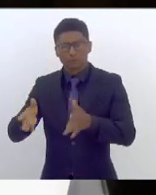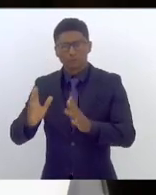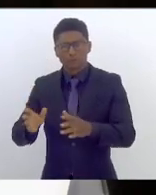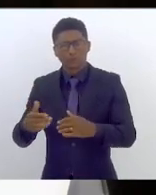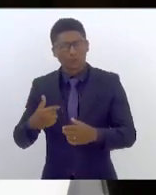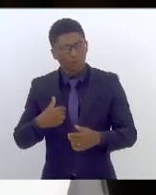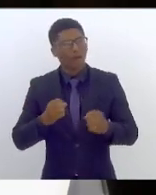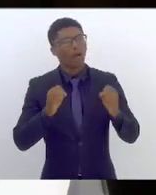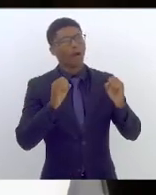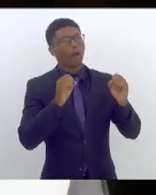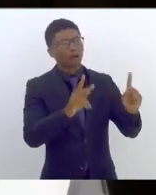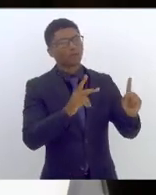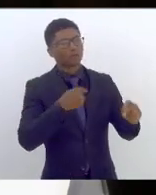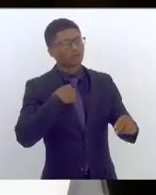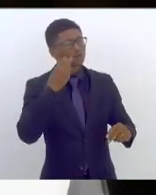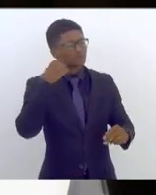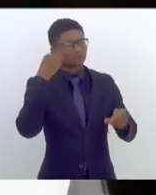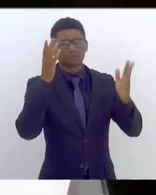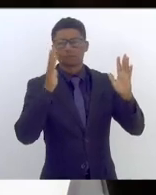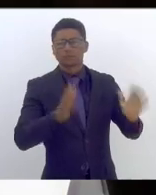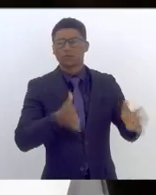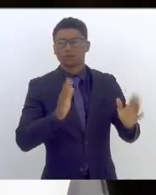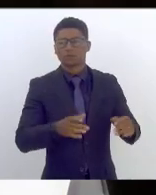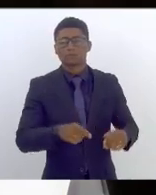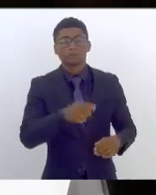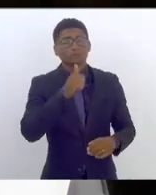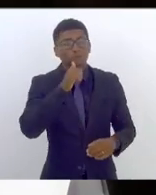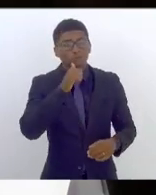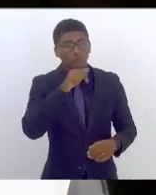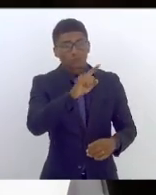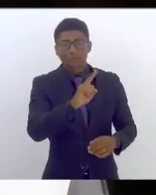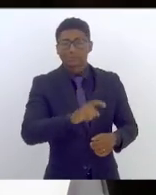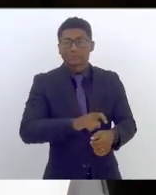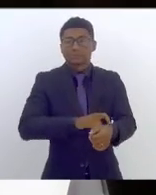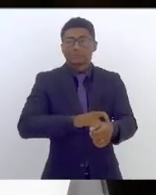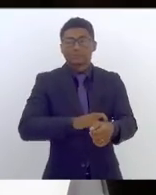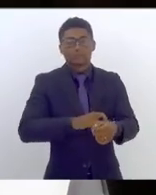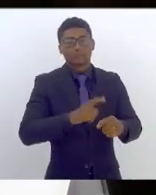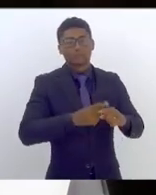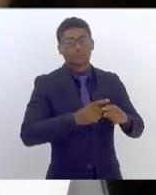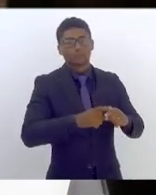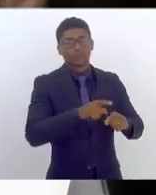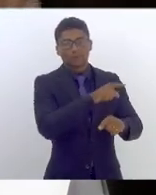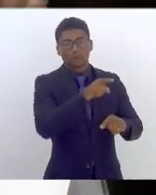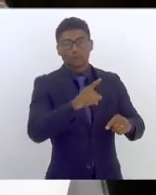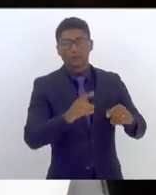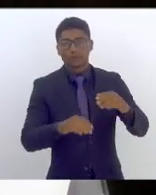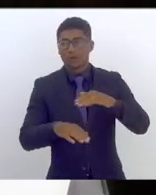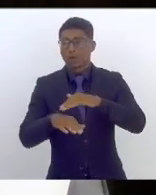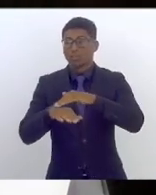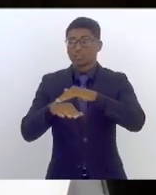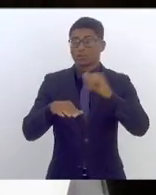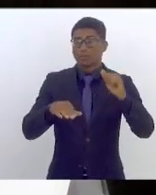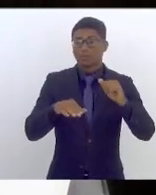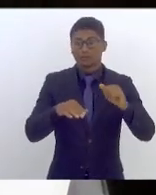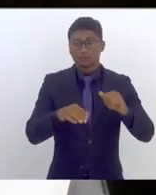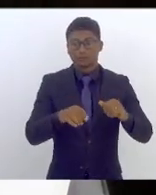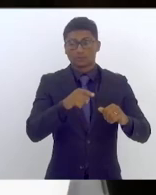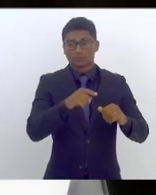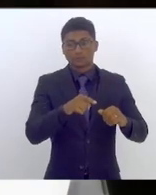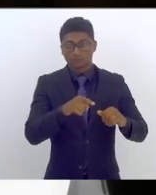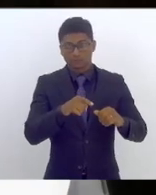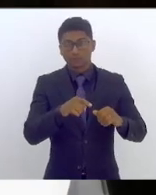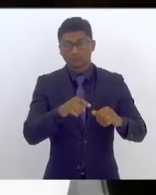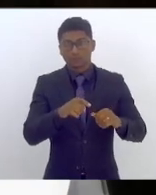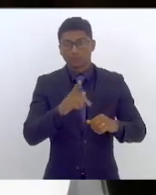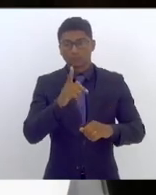Pode deixar corregedora da sala porque ela tinha sido chamada no gabinete do procurador-geral você não sabe disso Claudio Henrique por